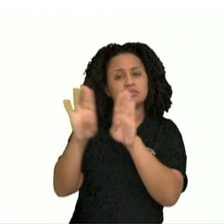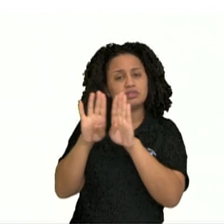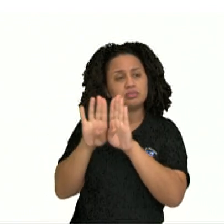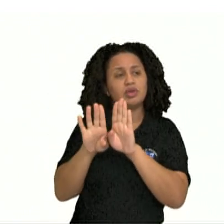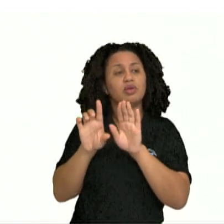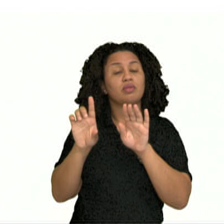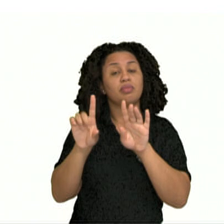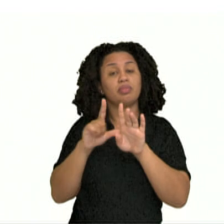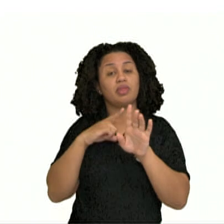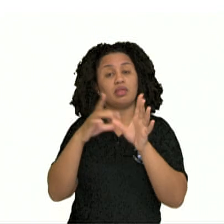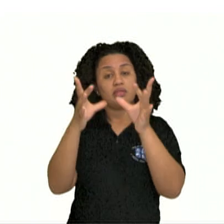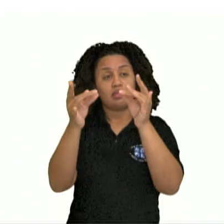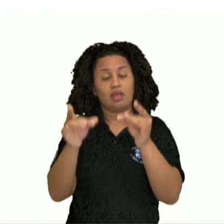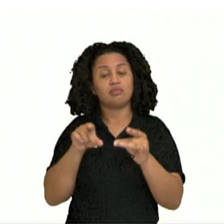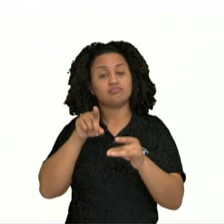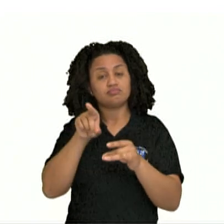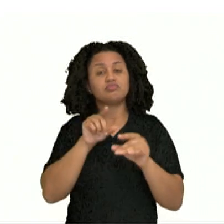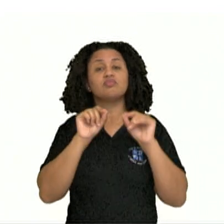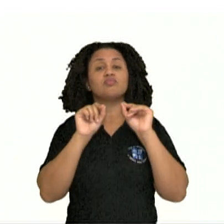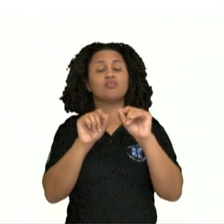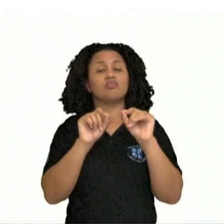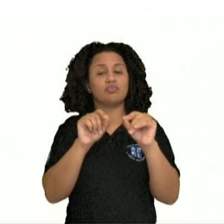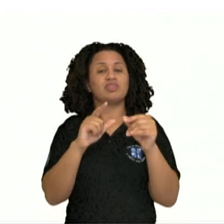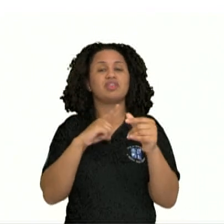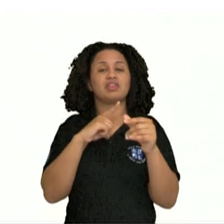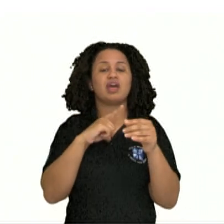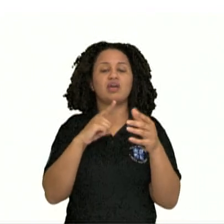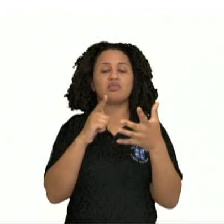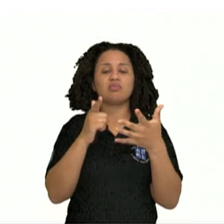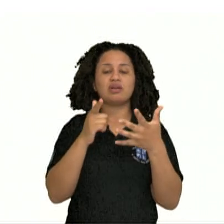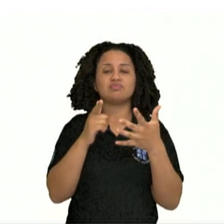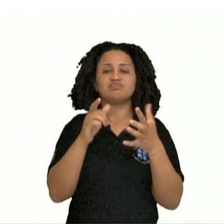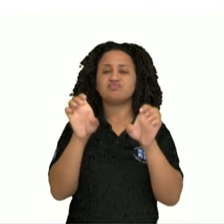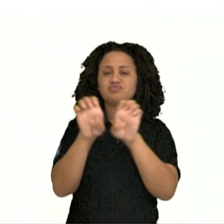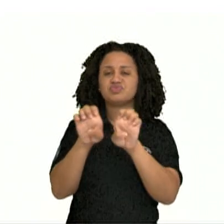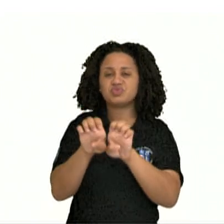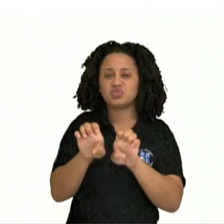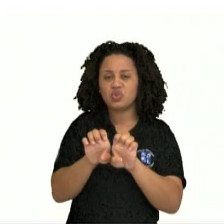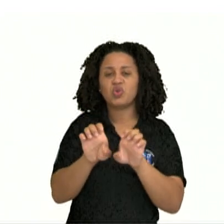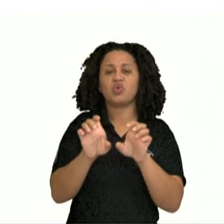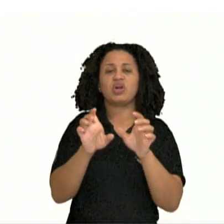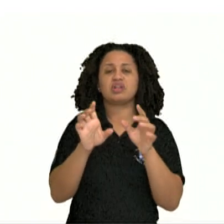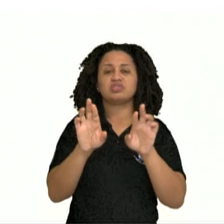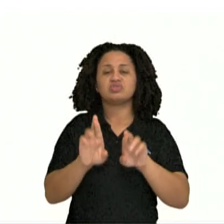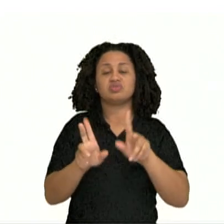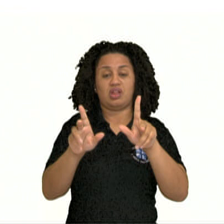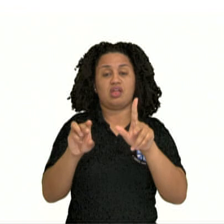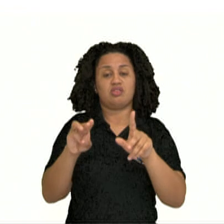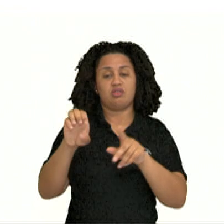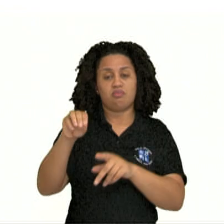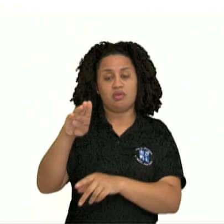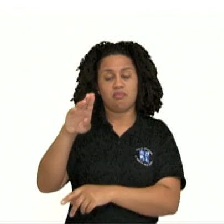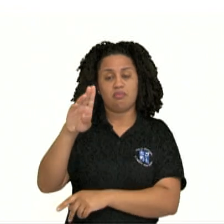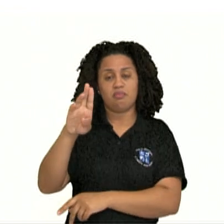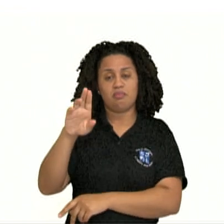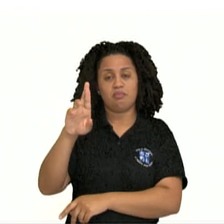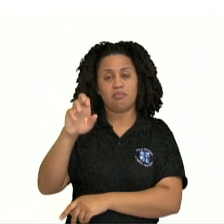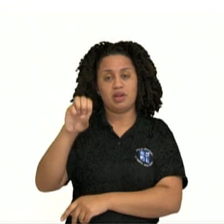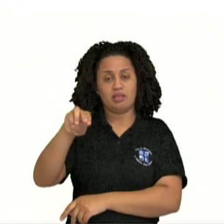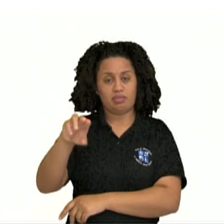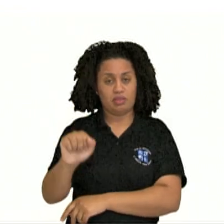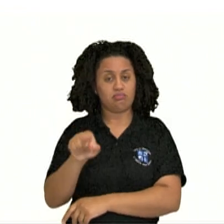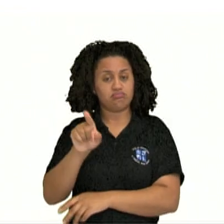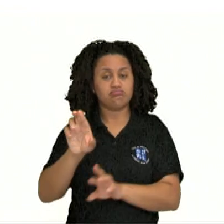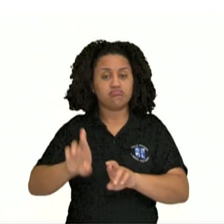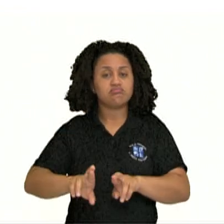as células vegetais possuem uma estrutura membranosa tá essa estrutura lembra